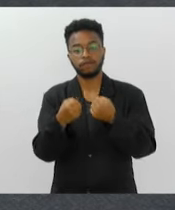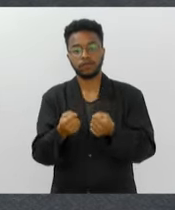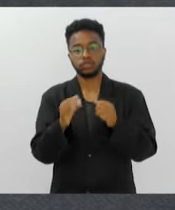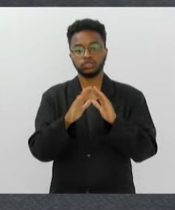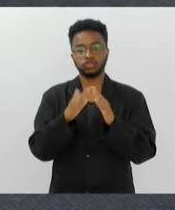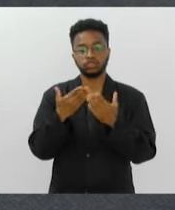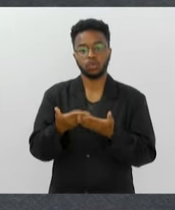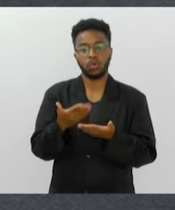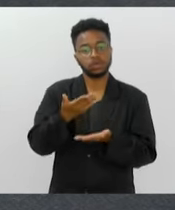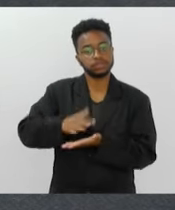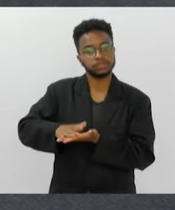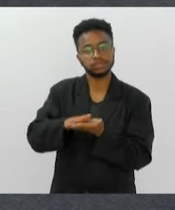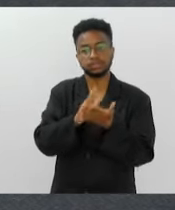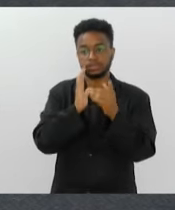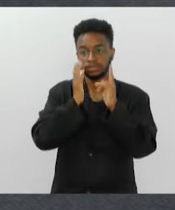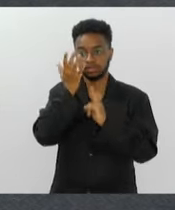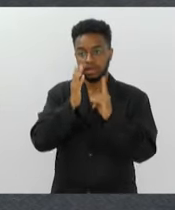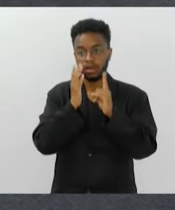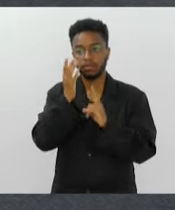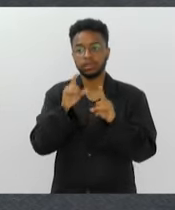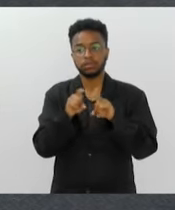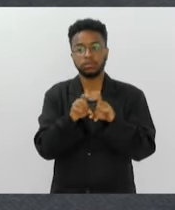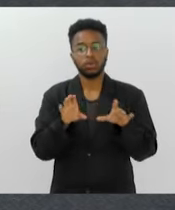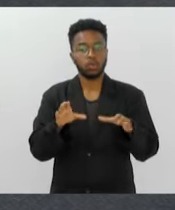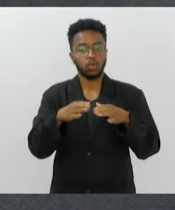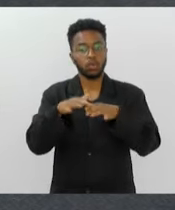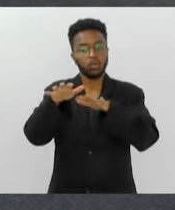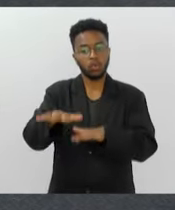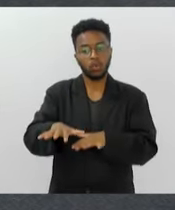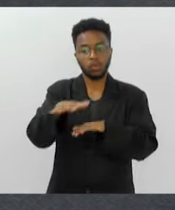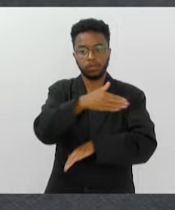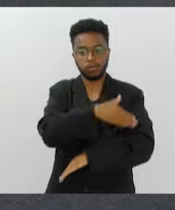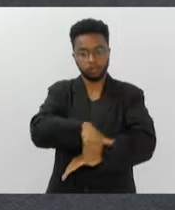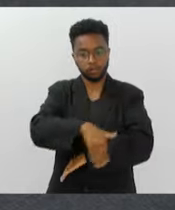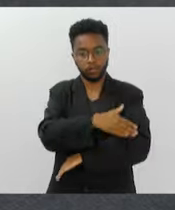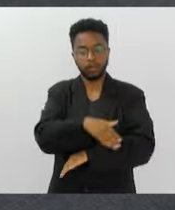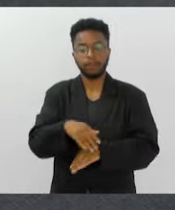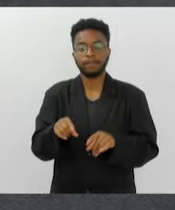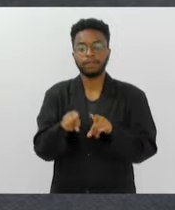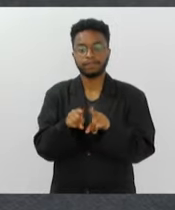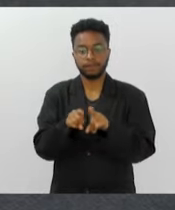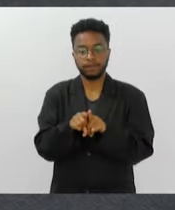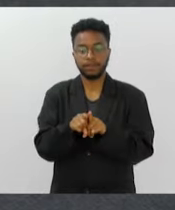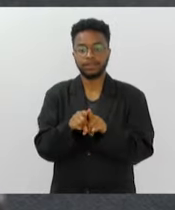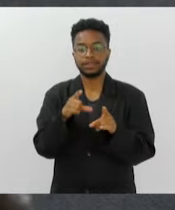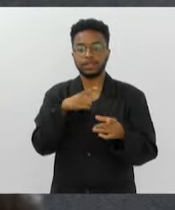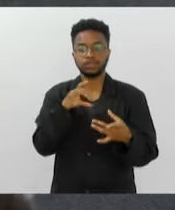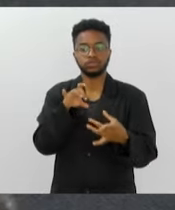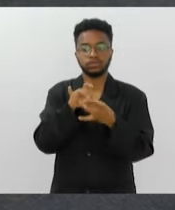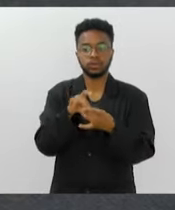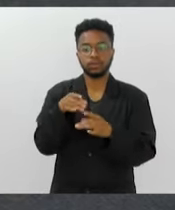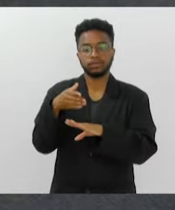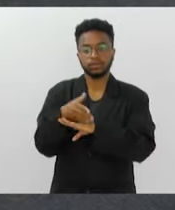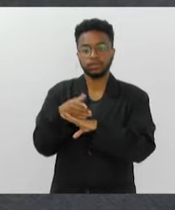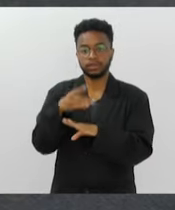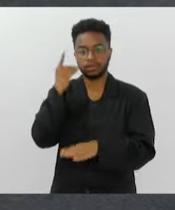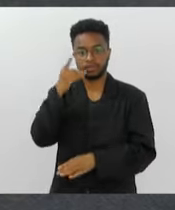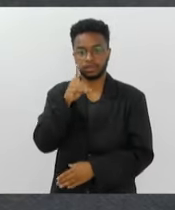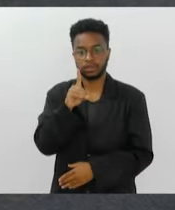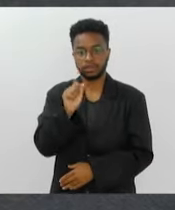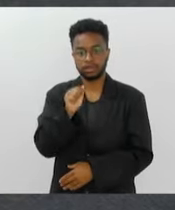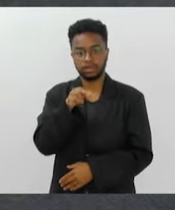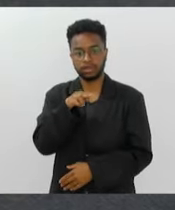dos blocos de rua e do samba carioca eh nós temos com a frente com a participação da deputada Dani